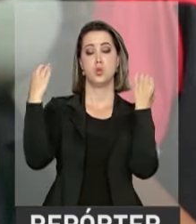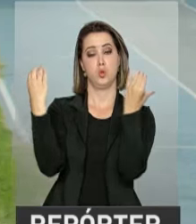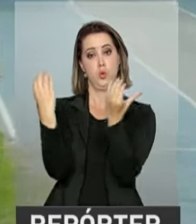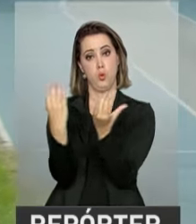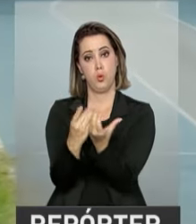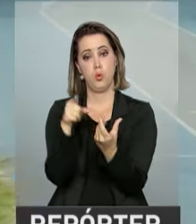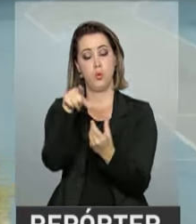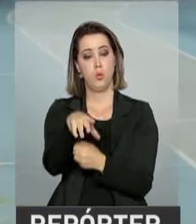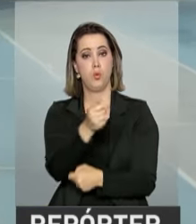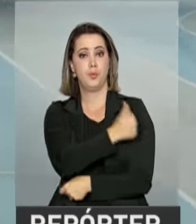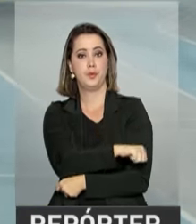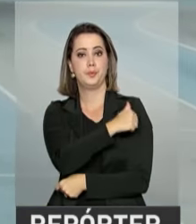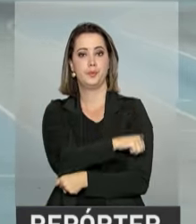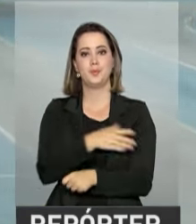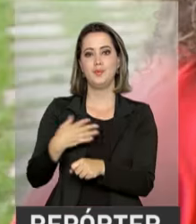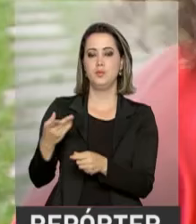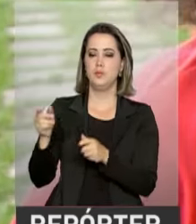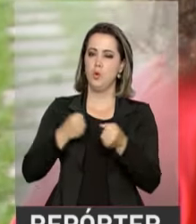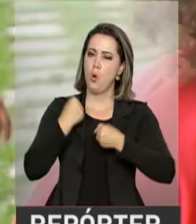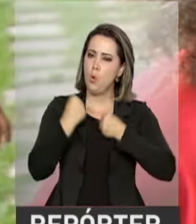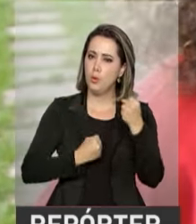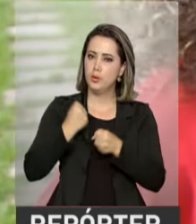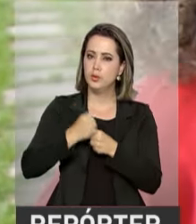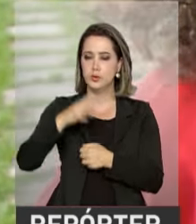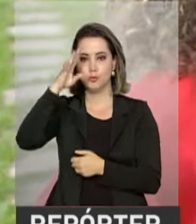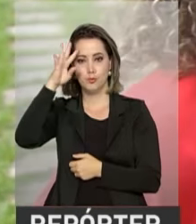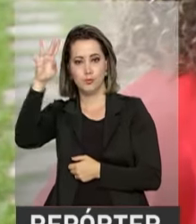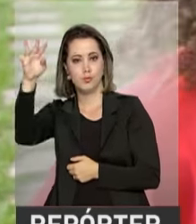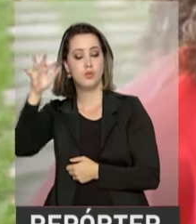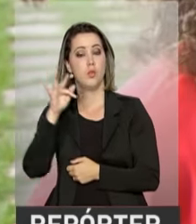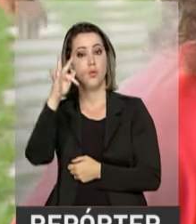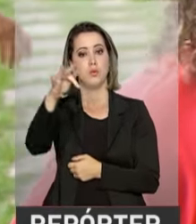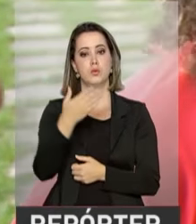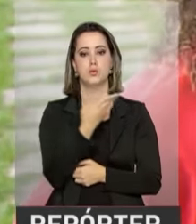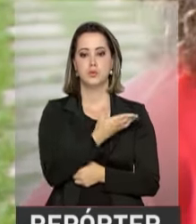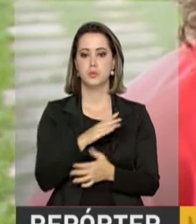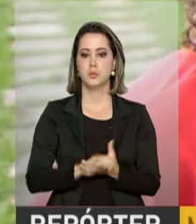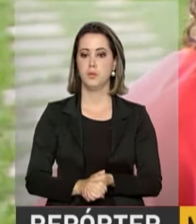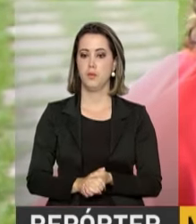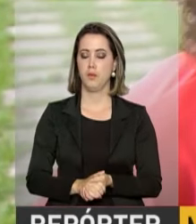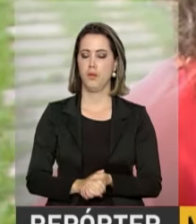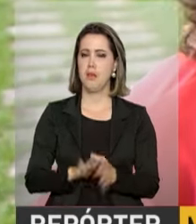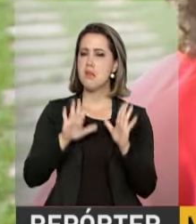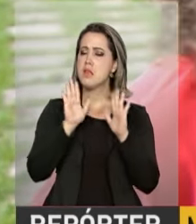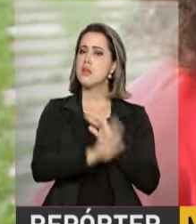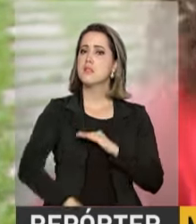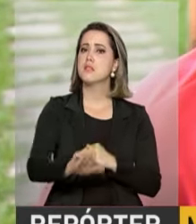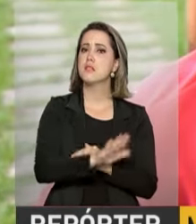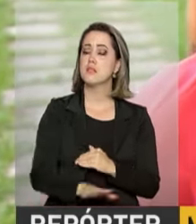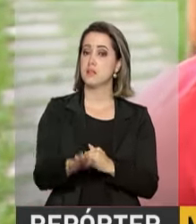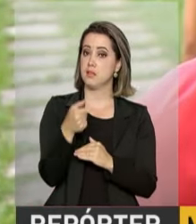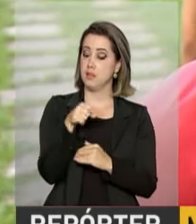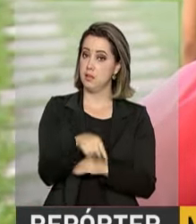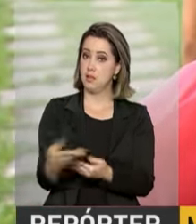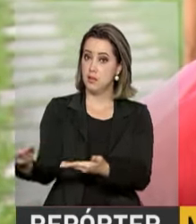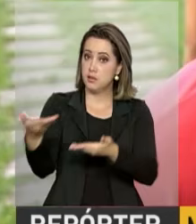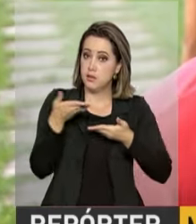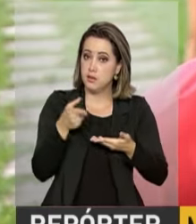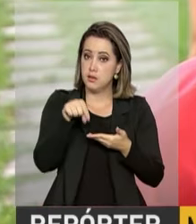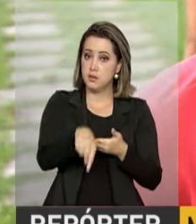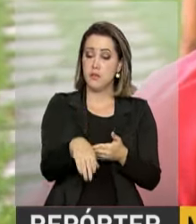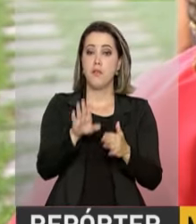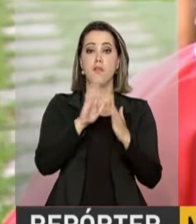correm atrás de um grande futuro essas crianças a maioria vêm de escolas públicas na região de